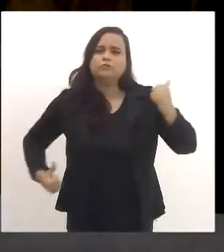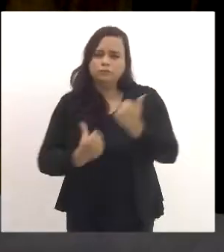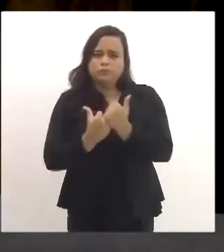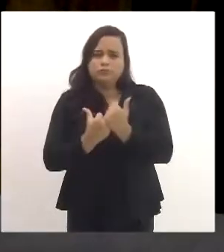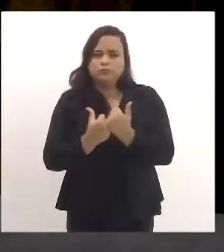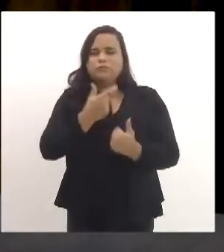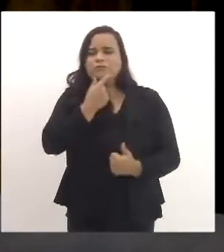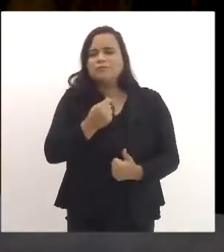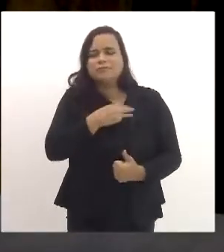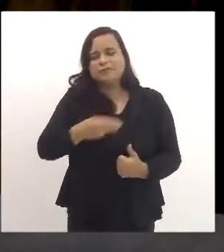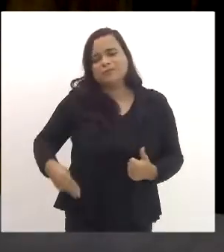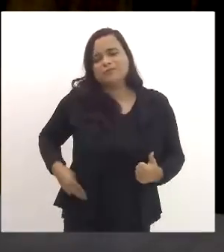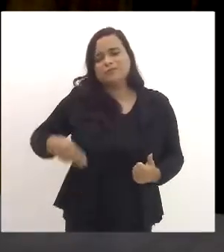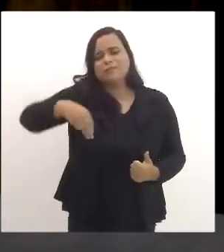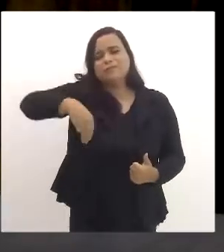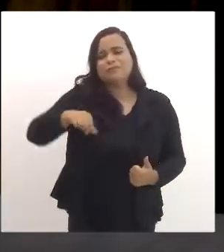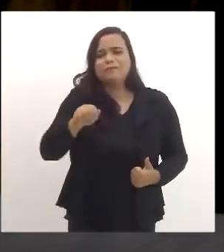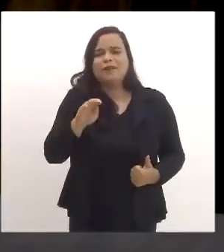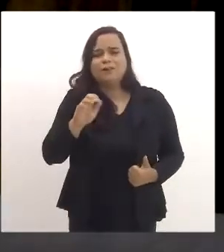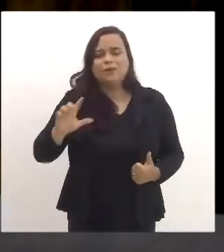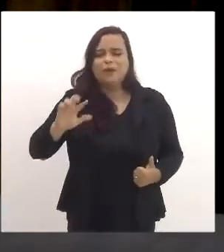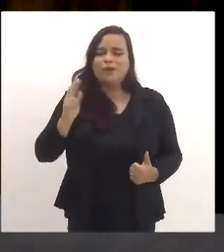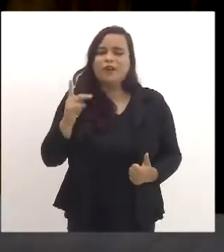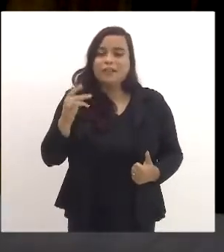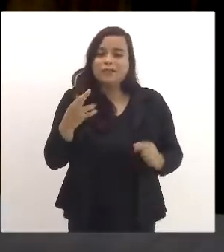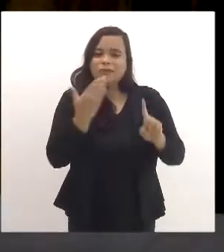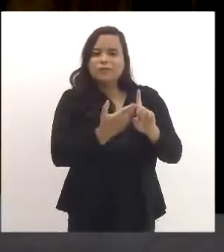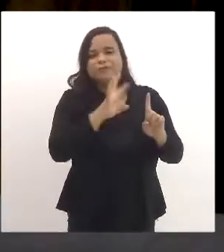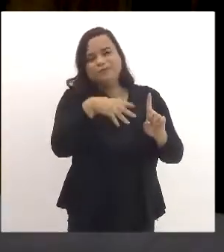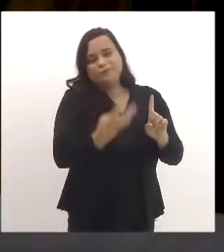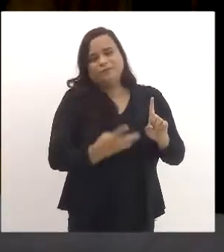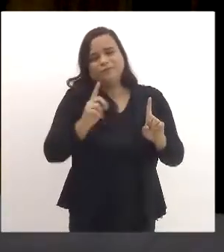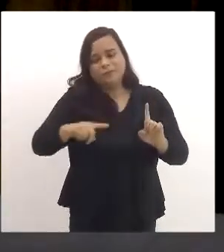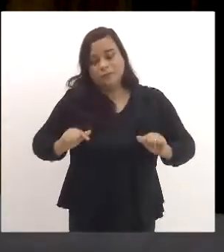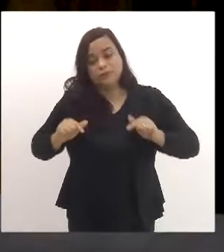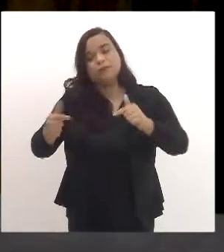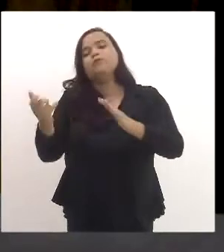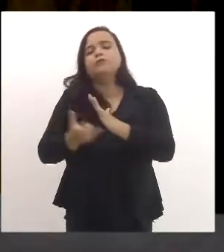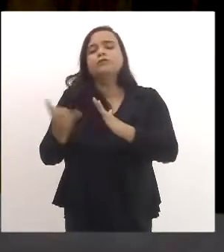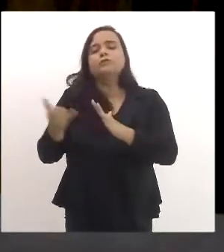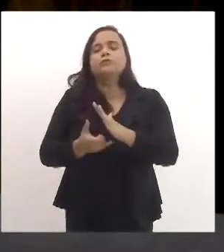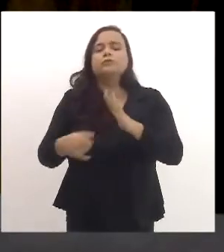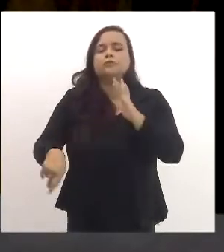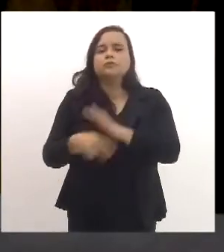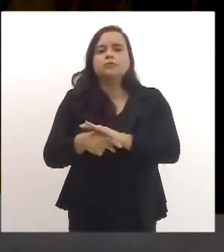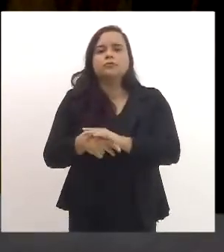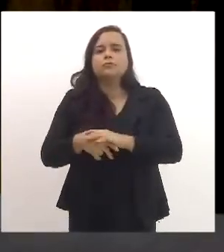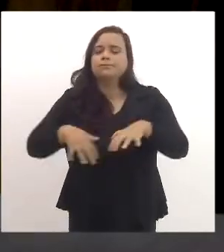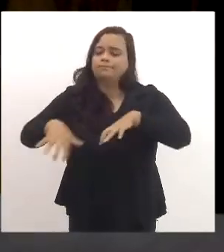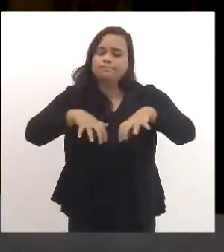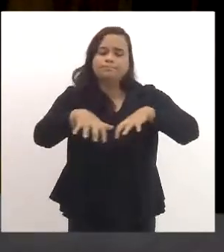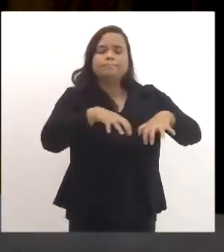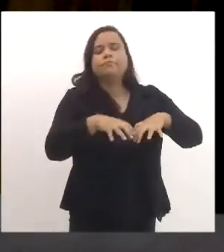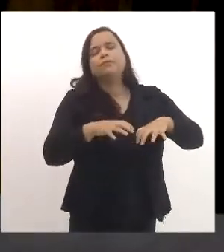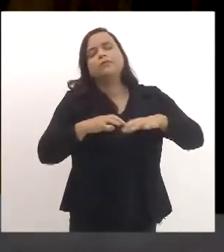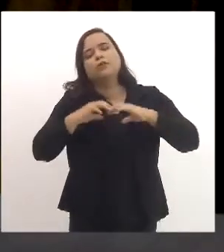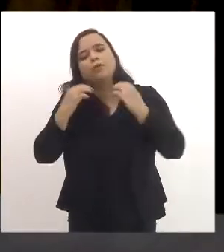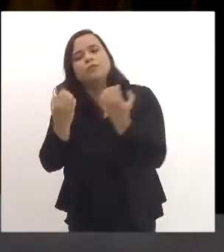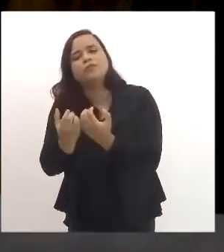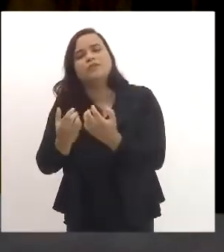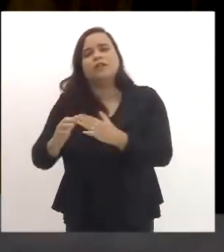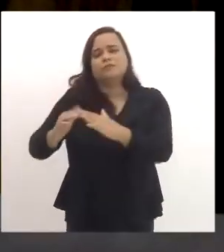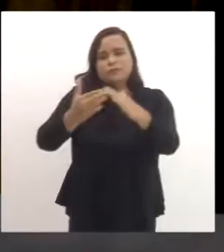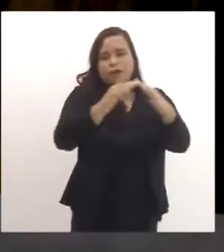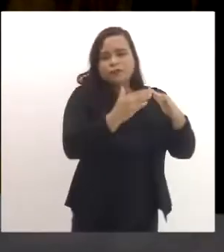Heitor, que é uma ação das nossas instituições no território das comunidades, das favelas do Rio de